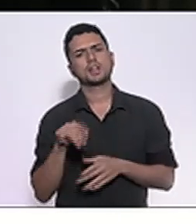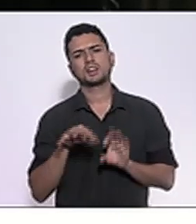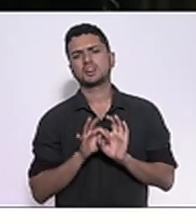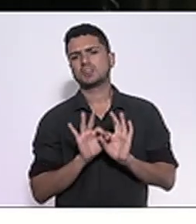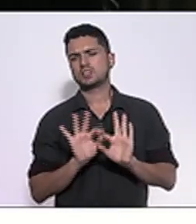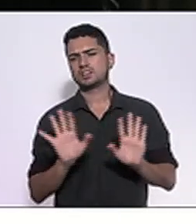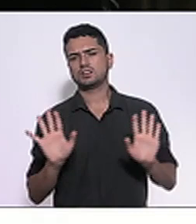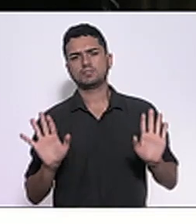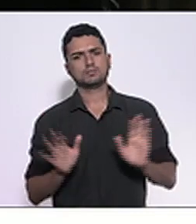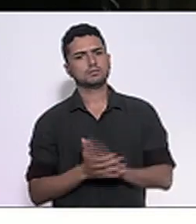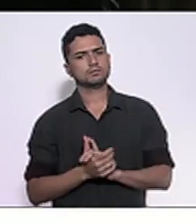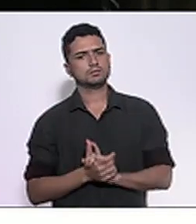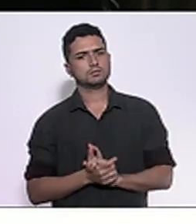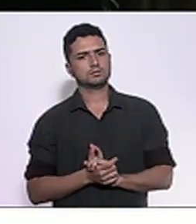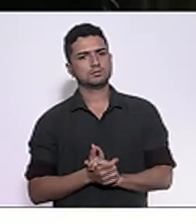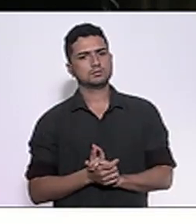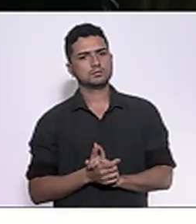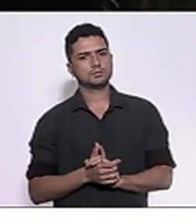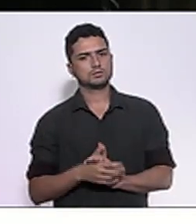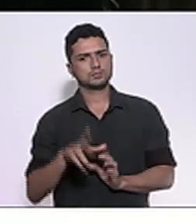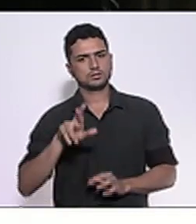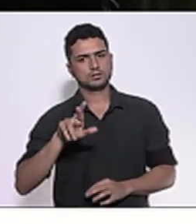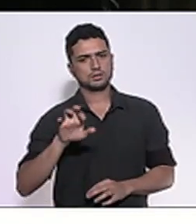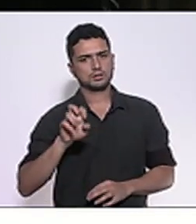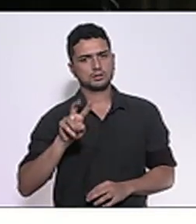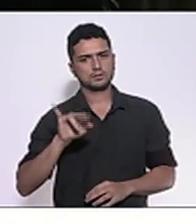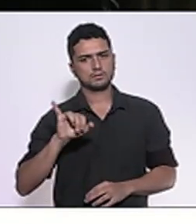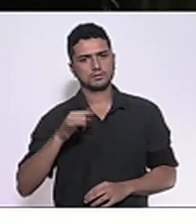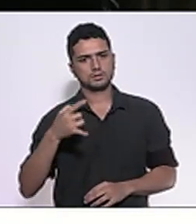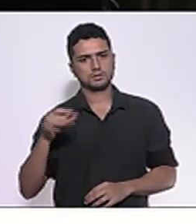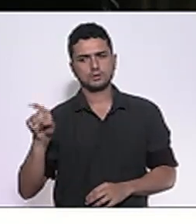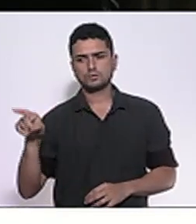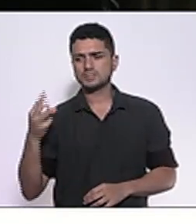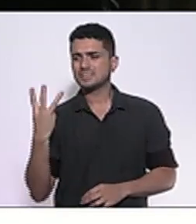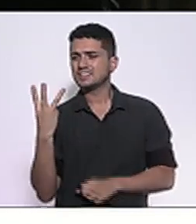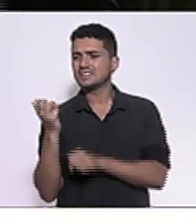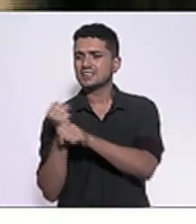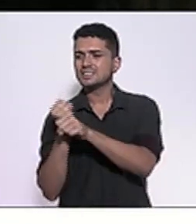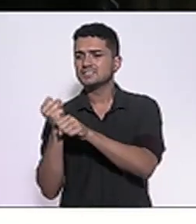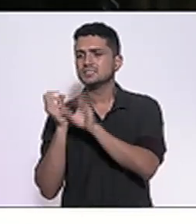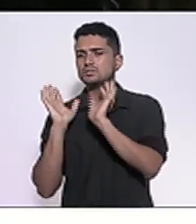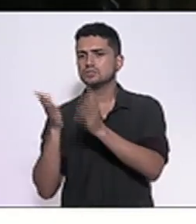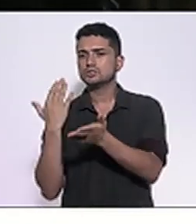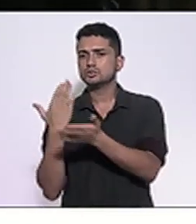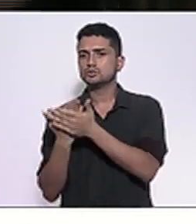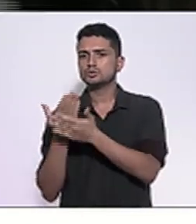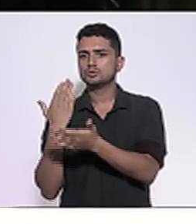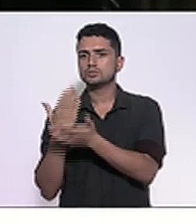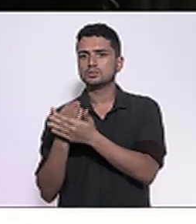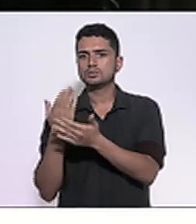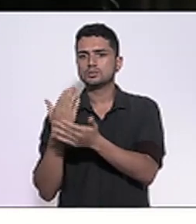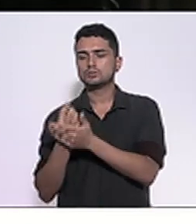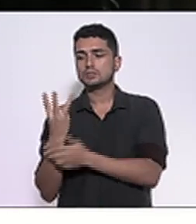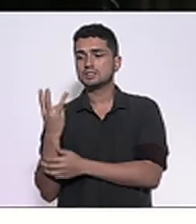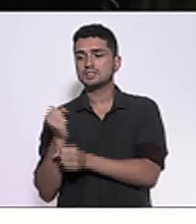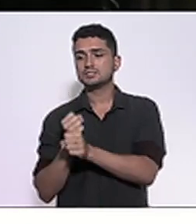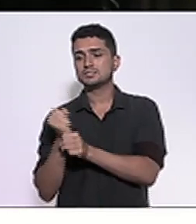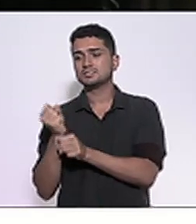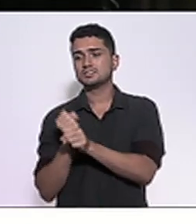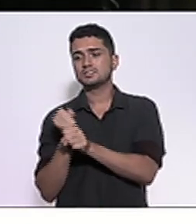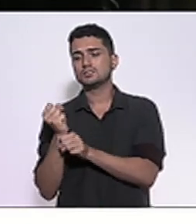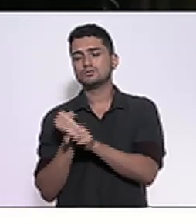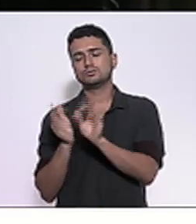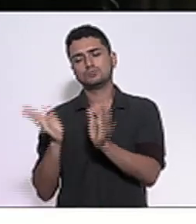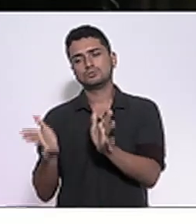da 2657/96, os senhores estão estudando isso até uns 3 anos, já começou antes dos senhores.